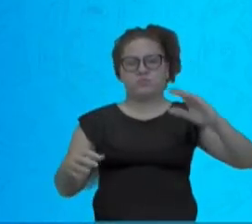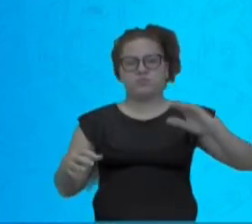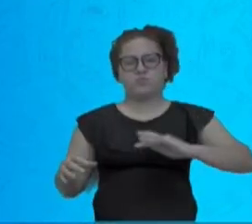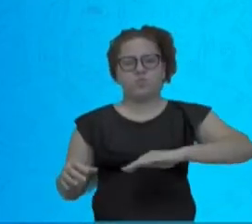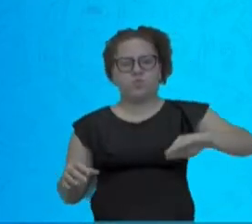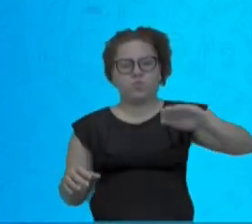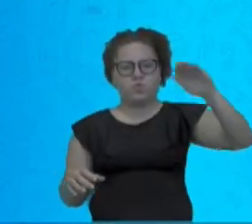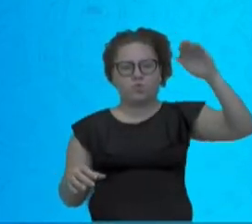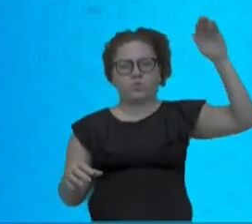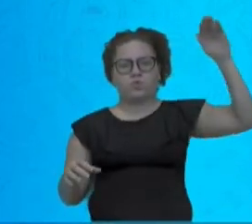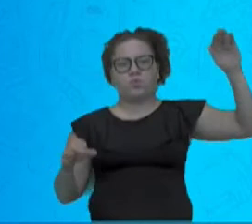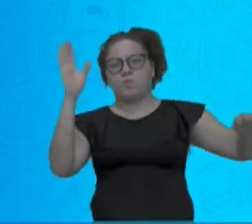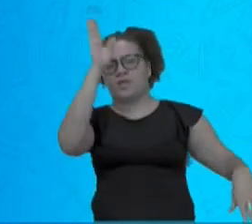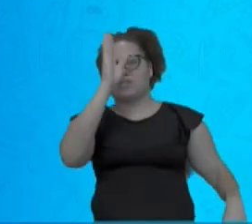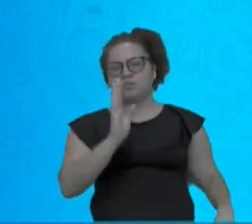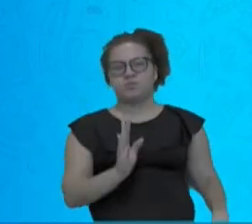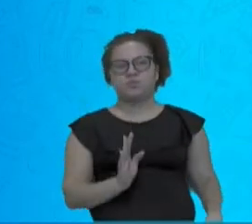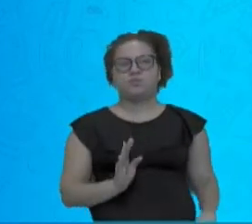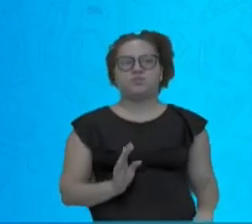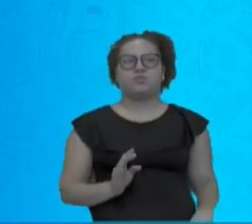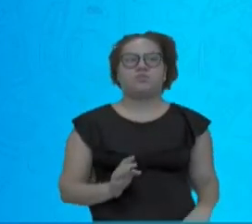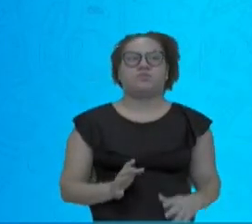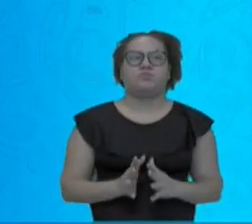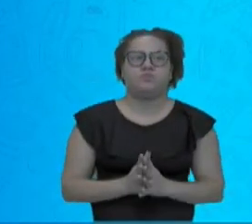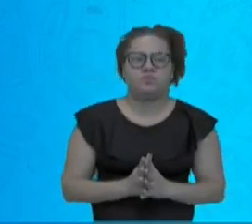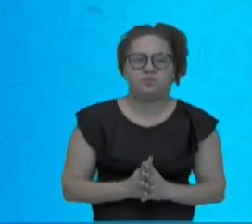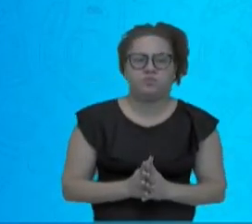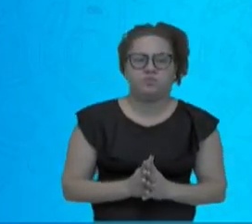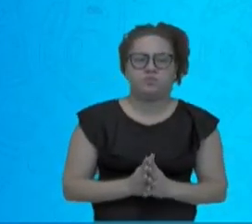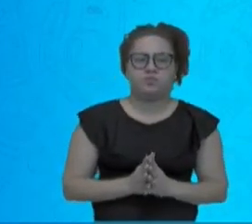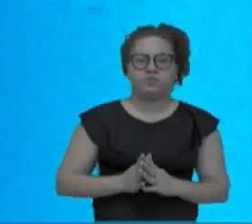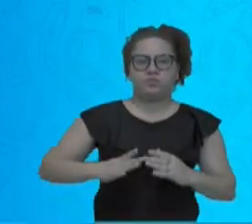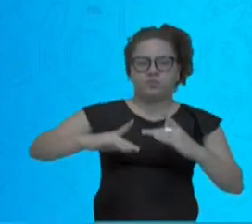relevo do Brasil. Lembrando,